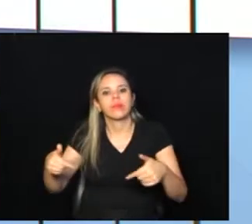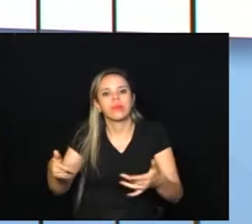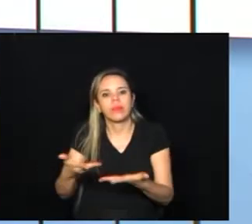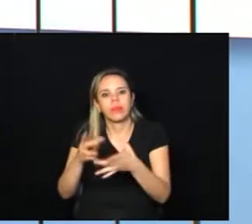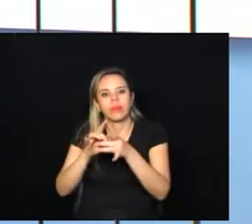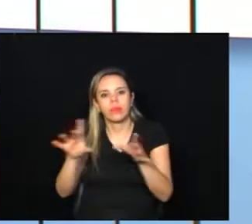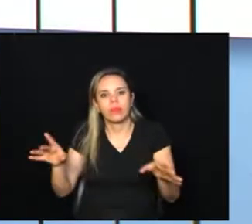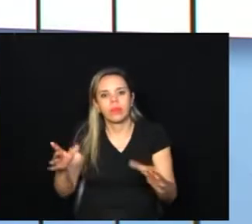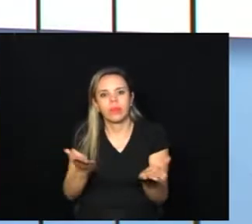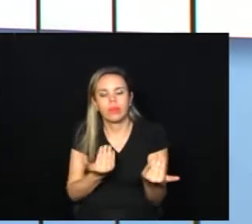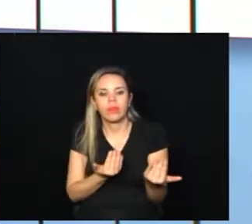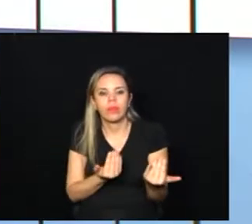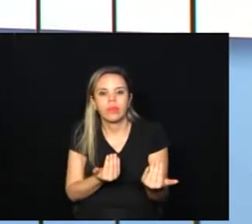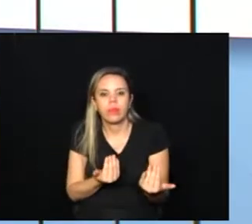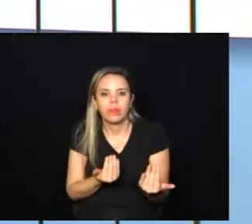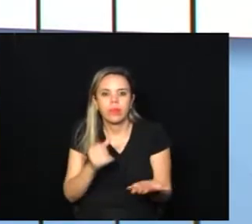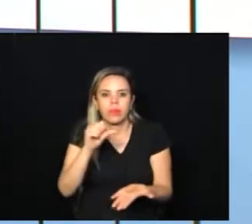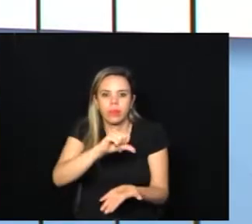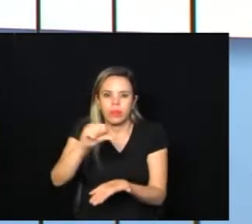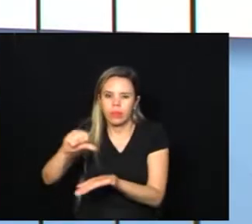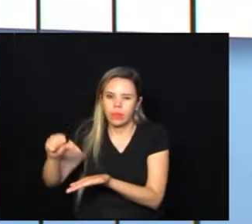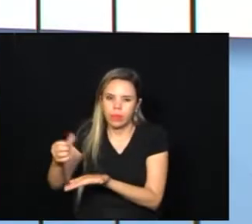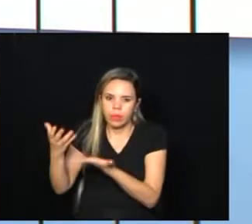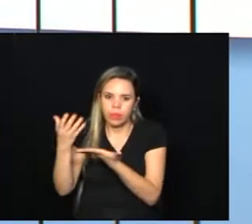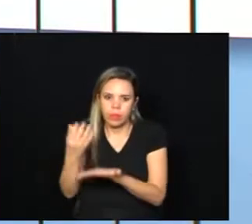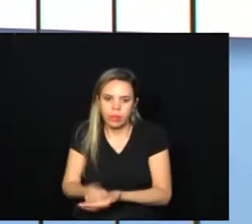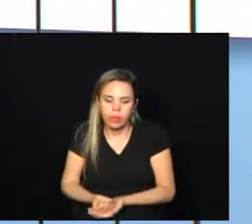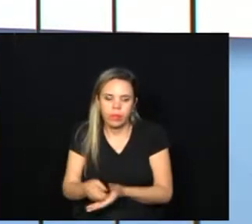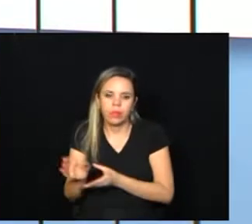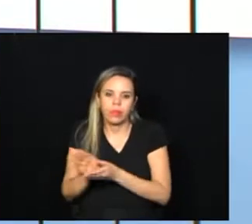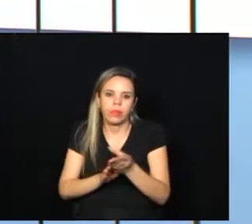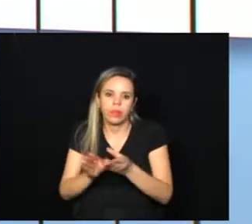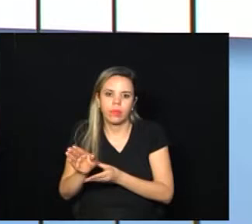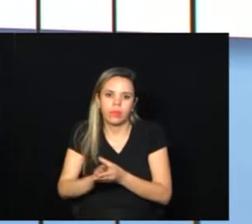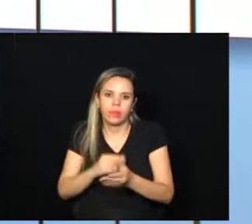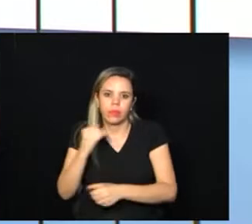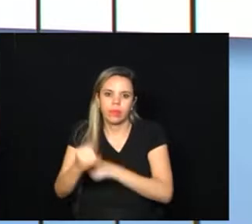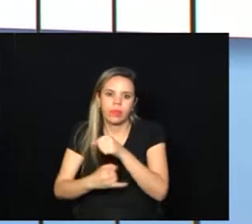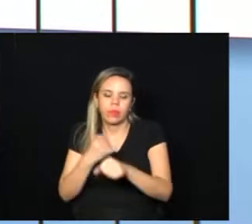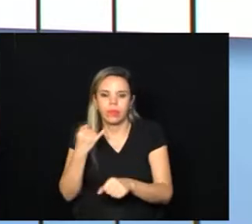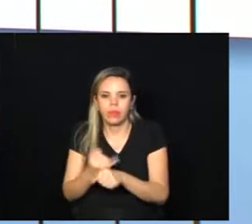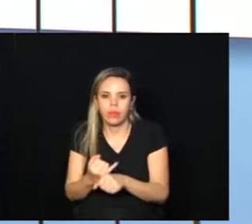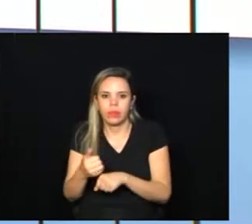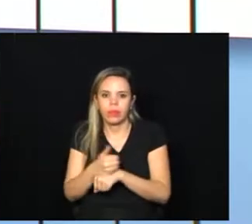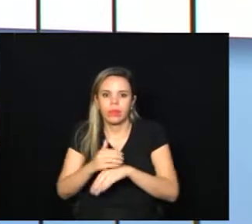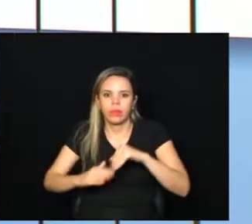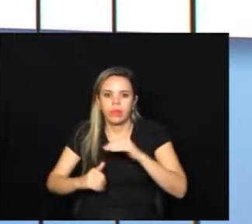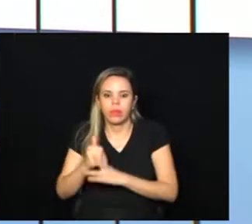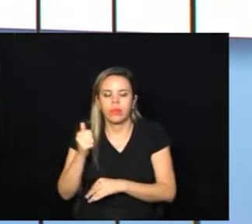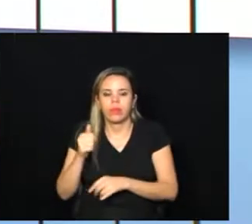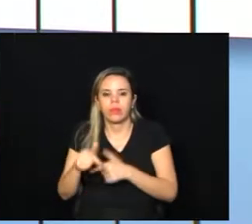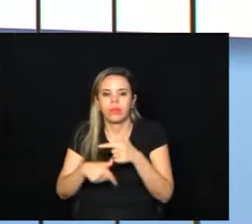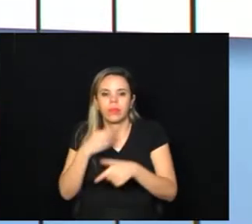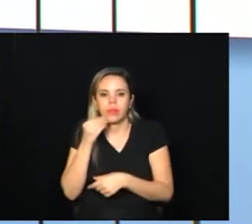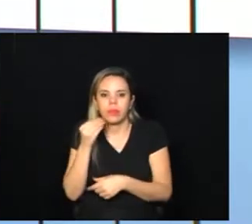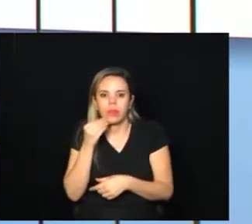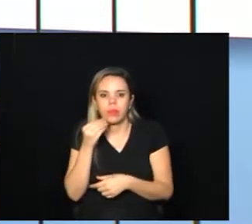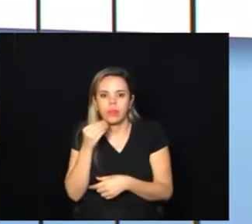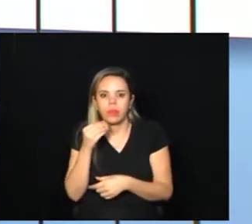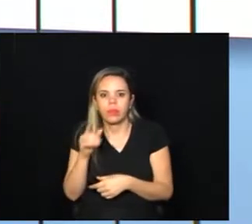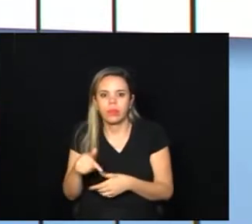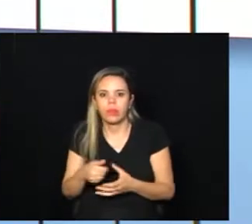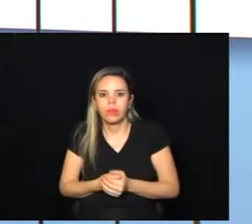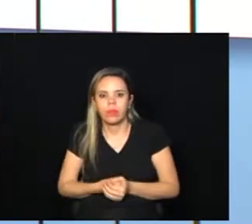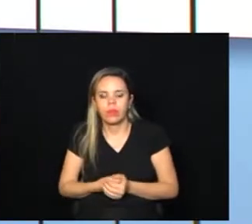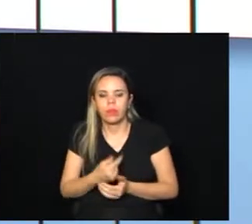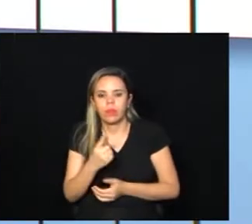permitir aos jovens da região receberem orientações online sobre profissões e mercado de trabalho. Esta